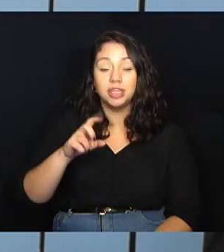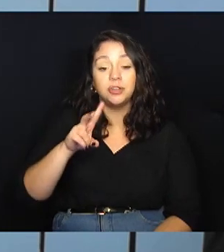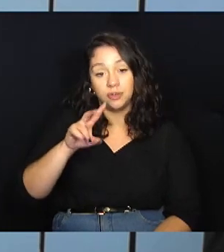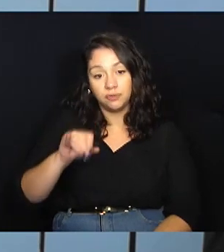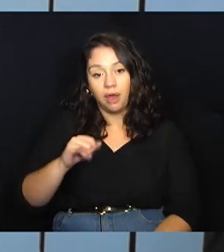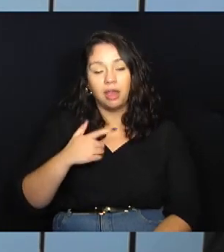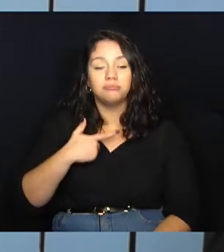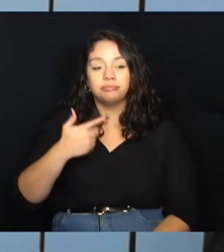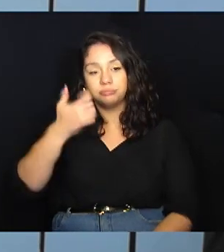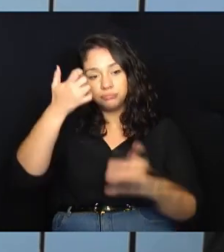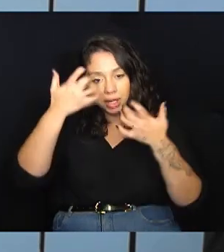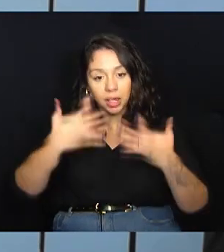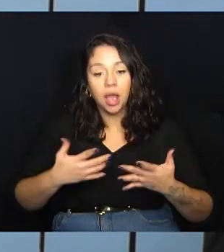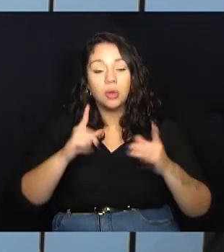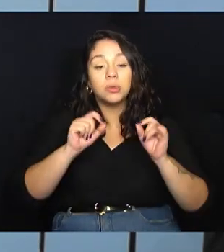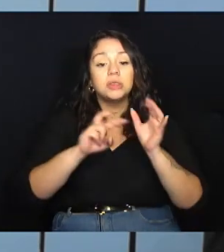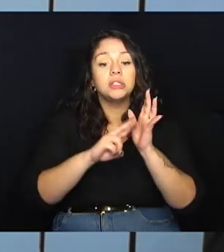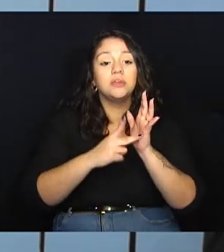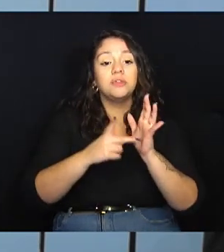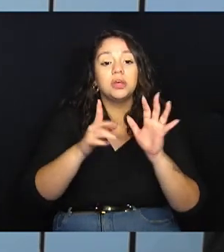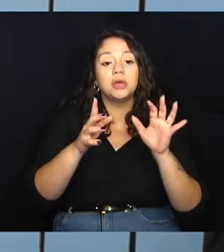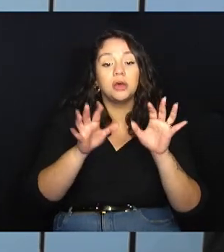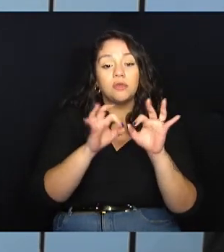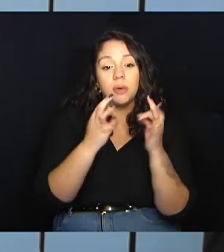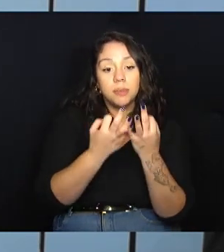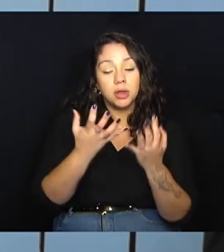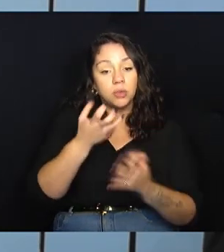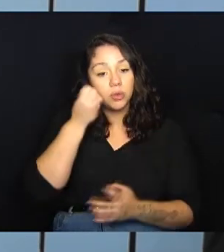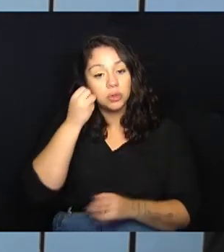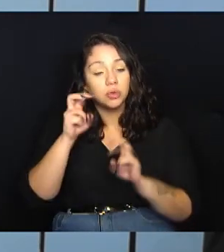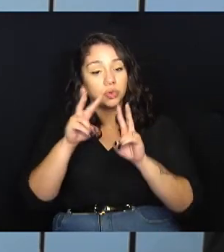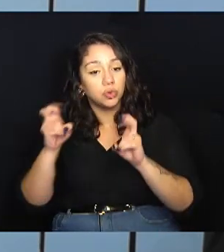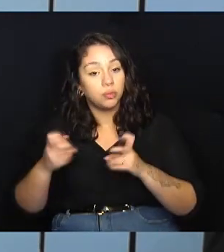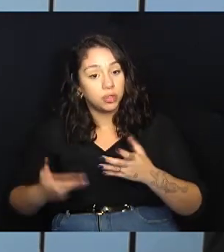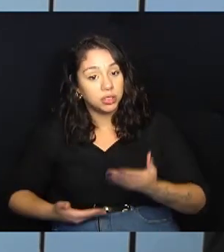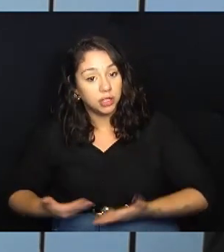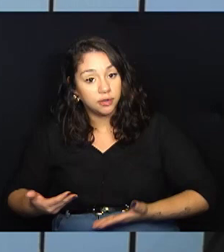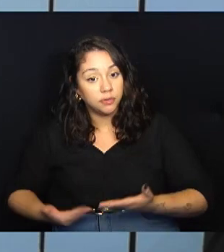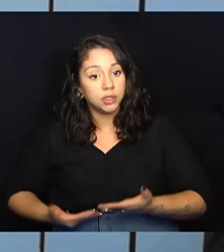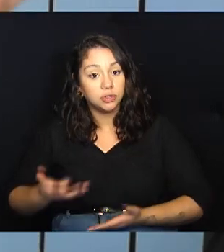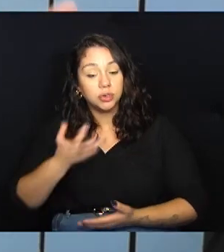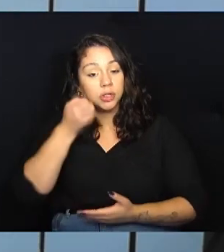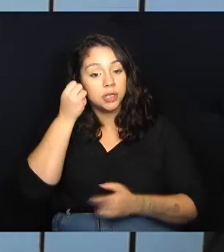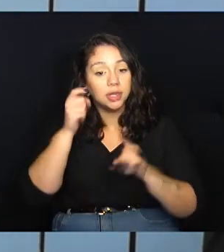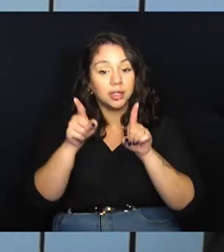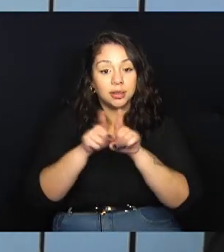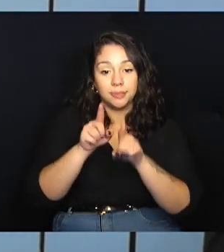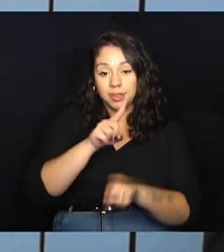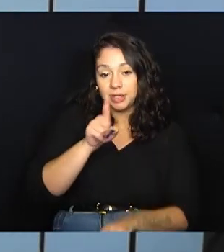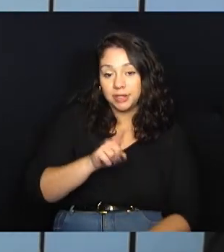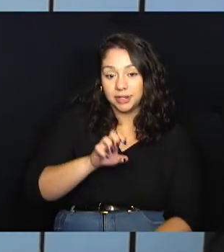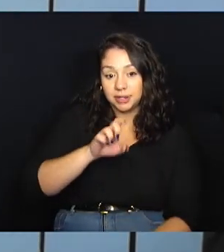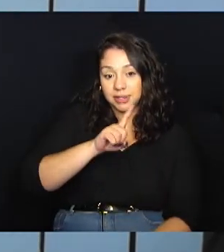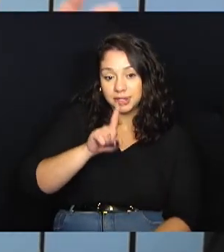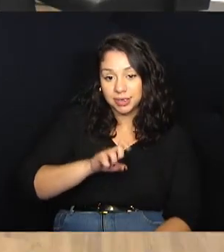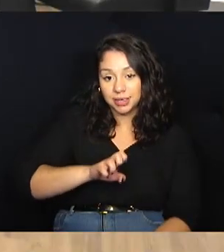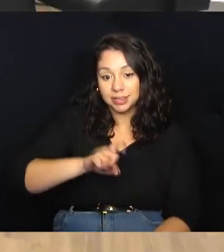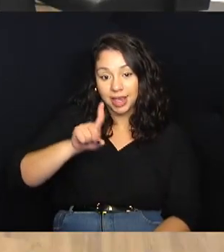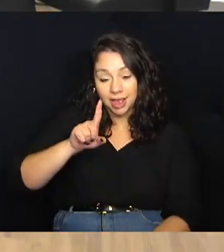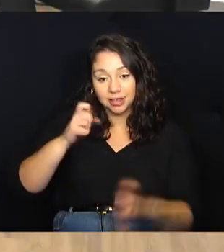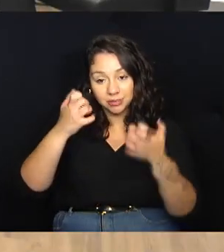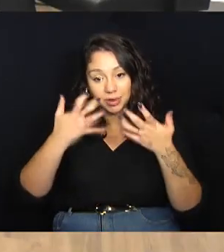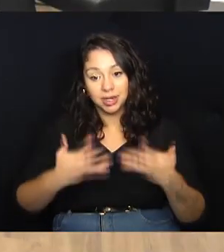que é ser uma família acolhedora, sobre o serviço de acolhimento. A Zezé vai falar sobre os 2